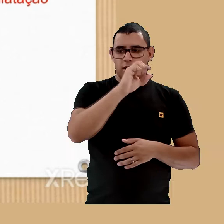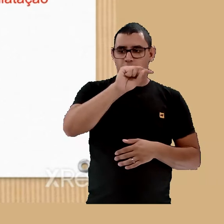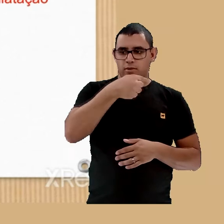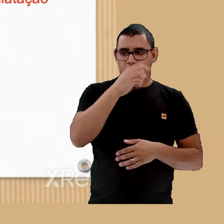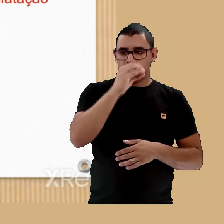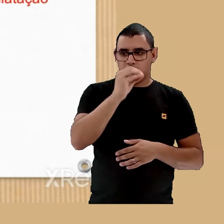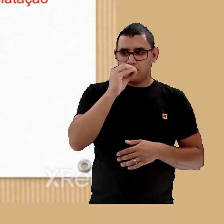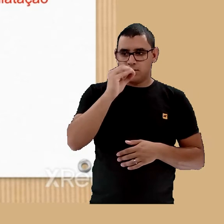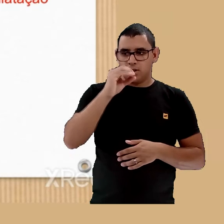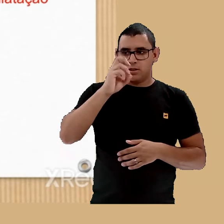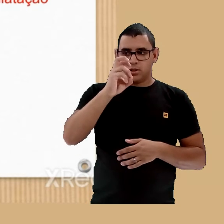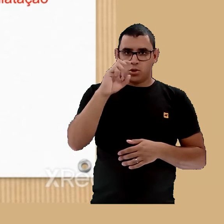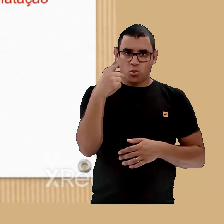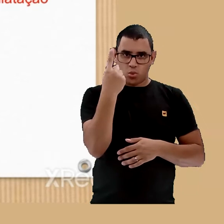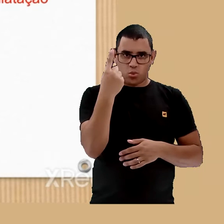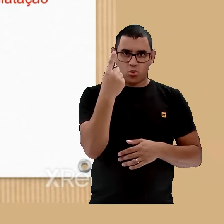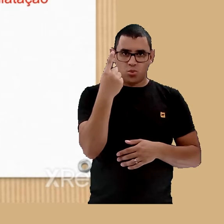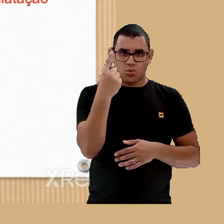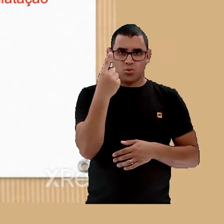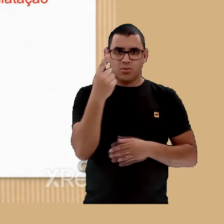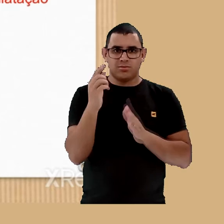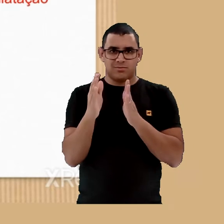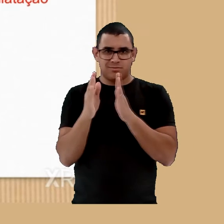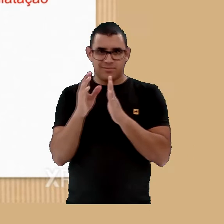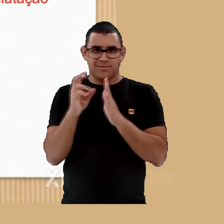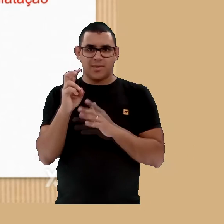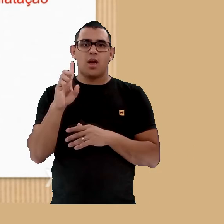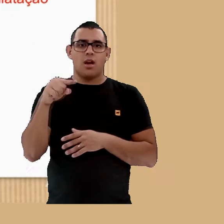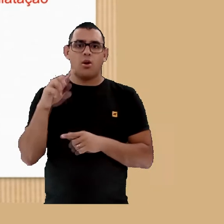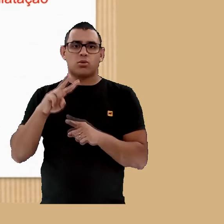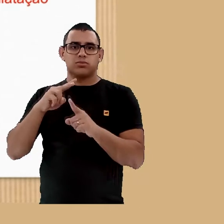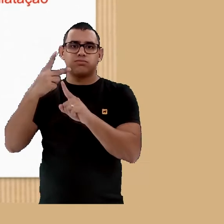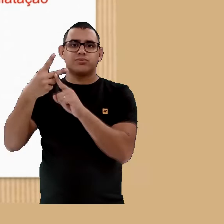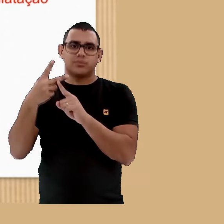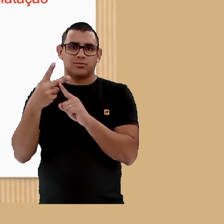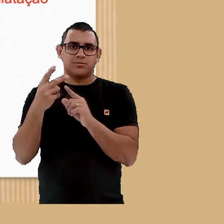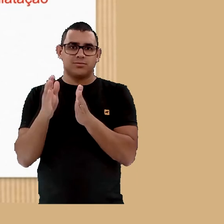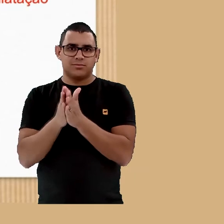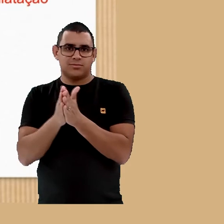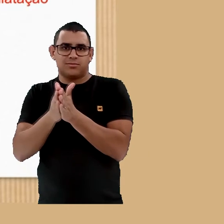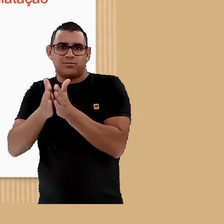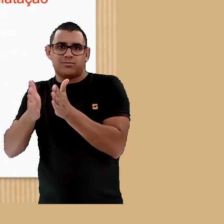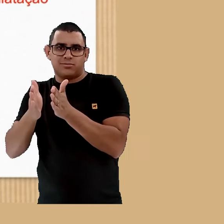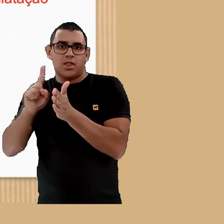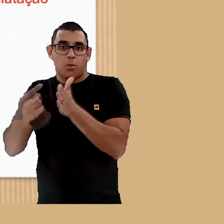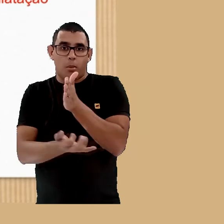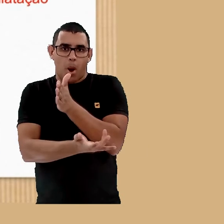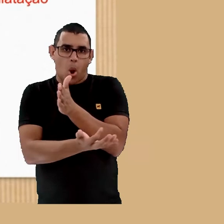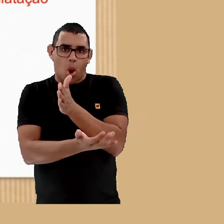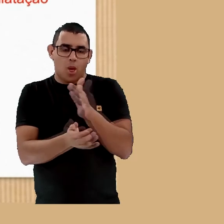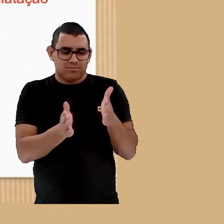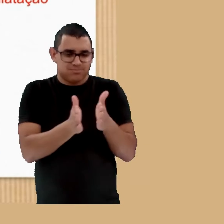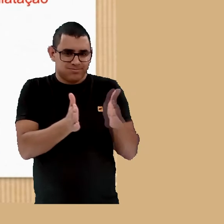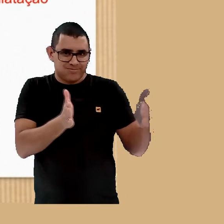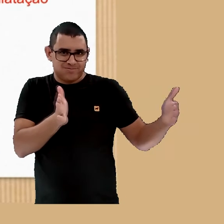0,0051. Então, esse é o comprimento que nós descobrimos após essa barra de